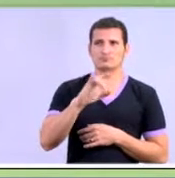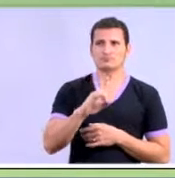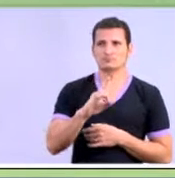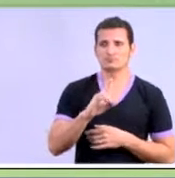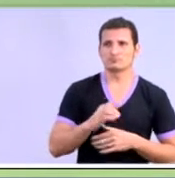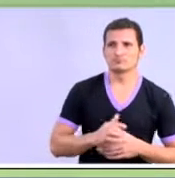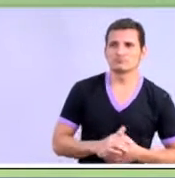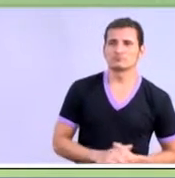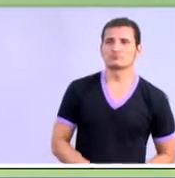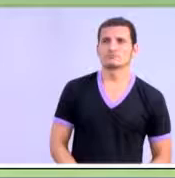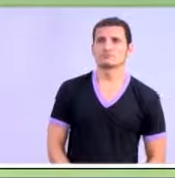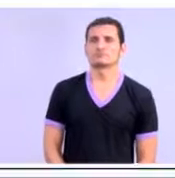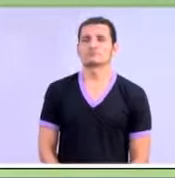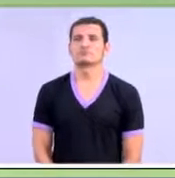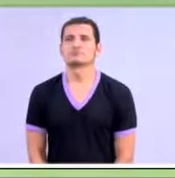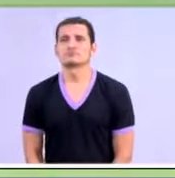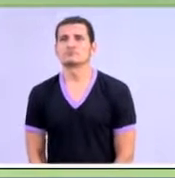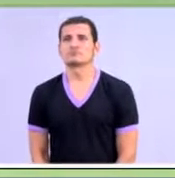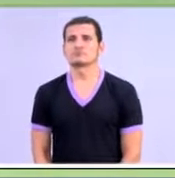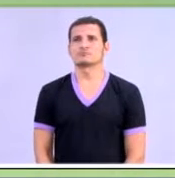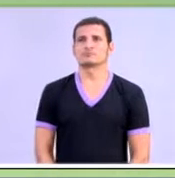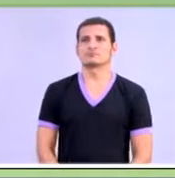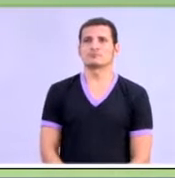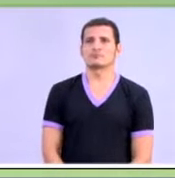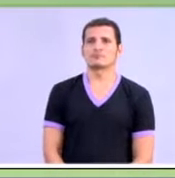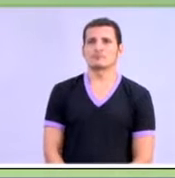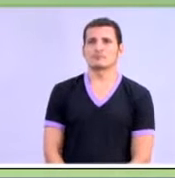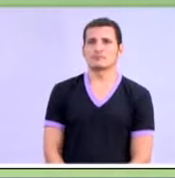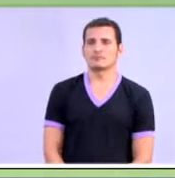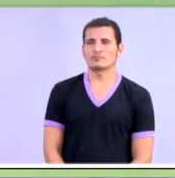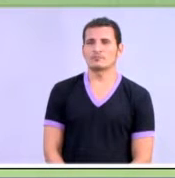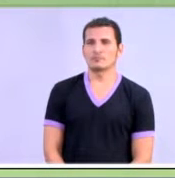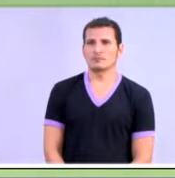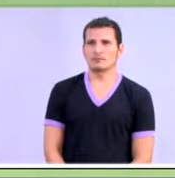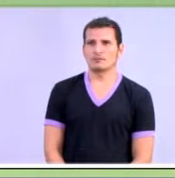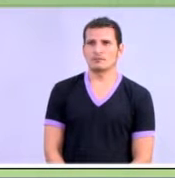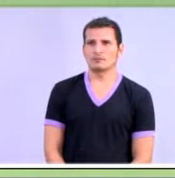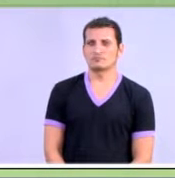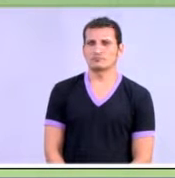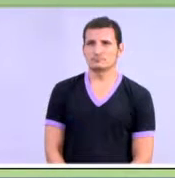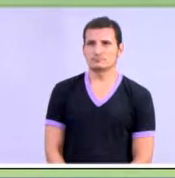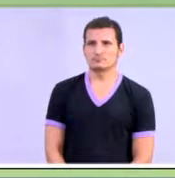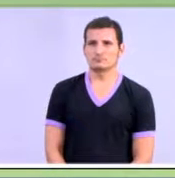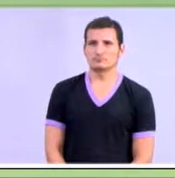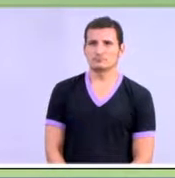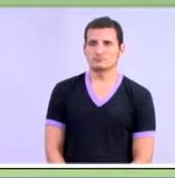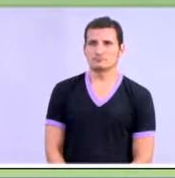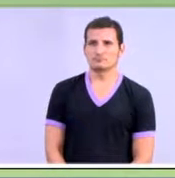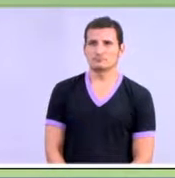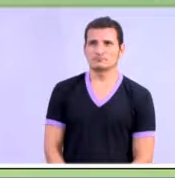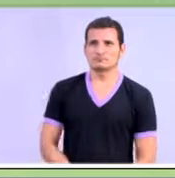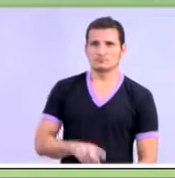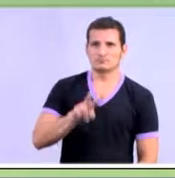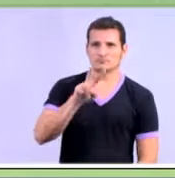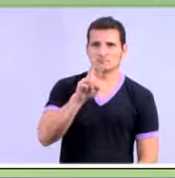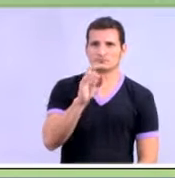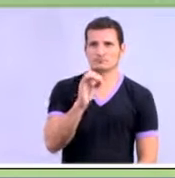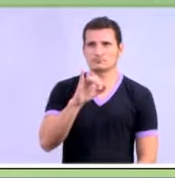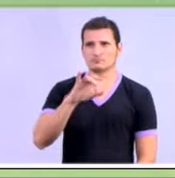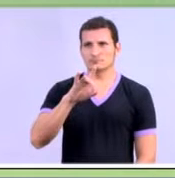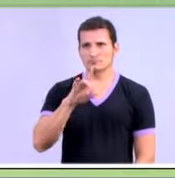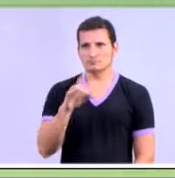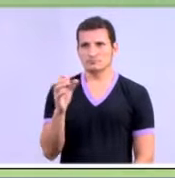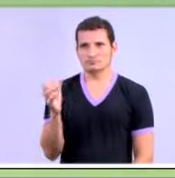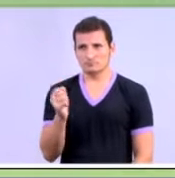void. Mas, né, vamos dar um exemplo aqui que a gente fez. O void sacar, eu estou